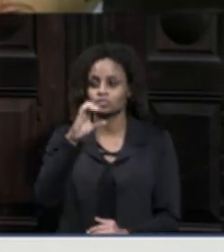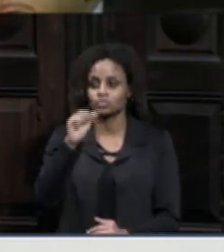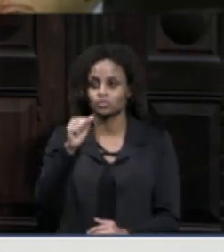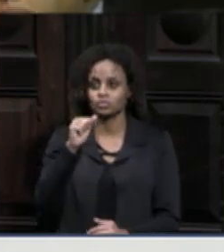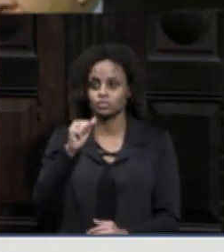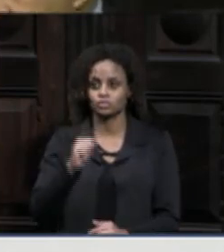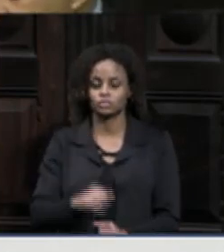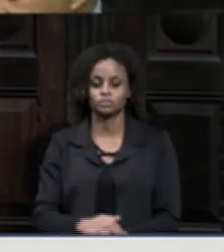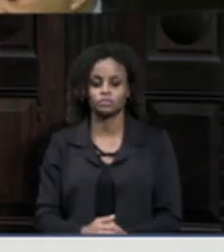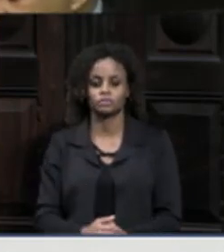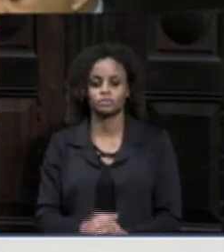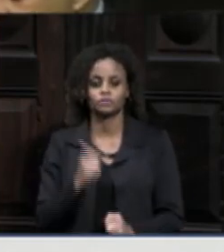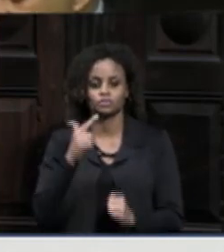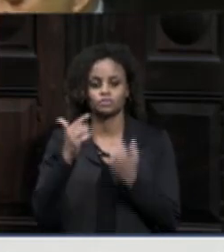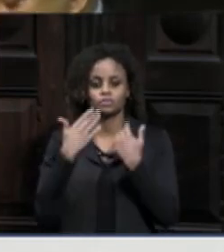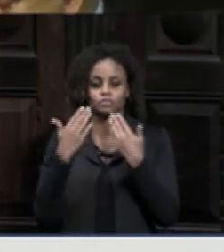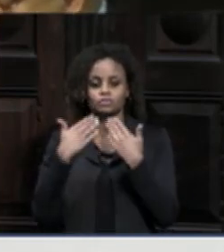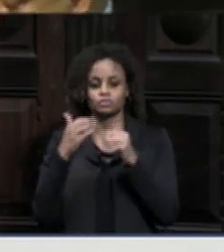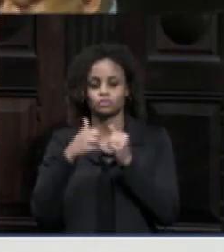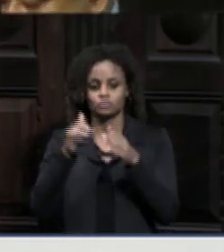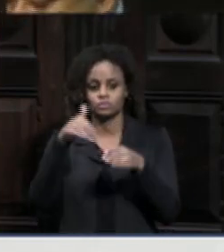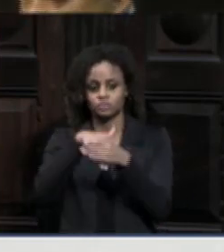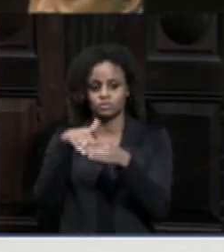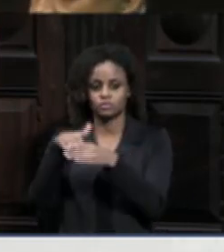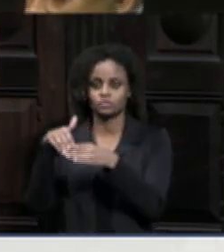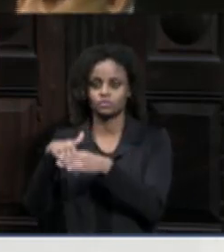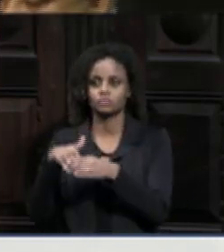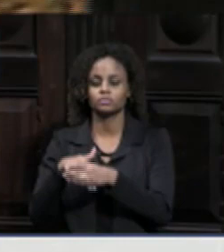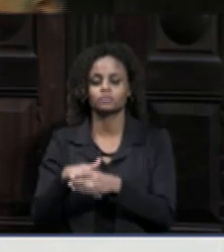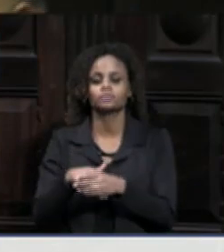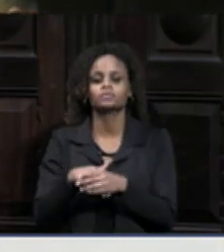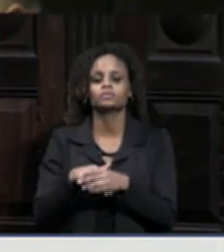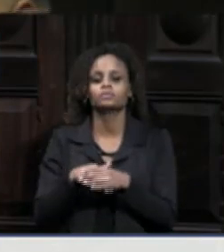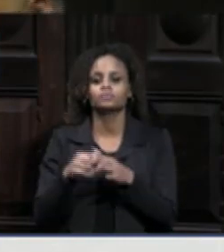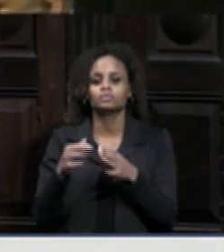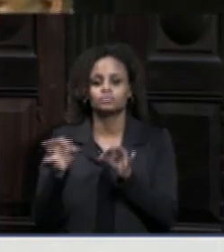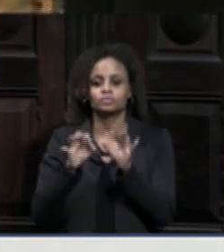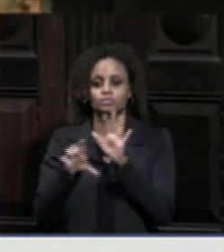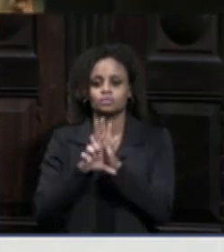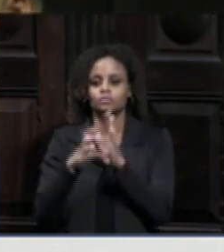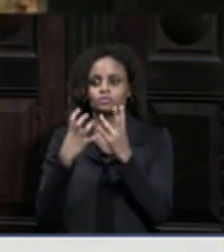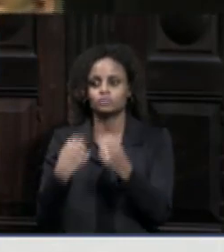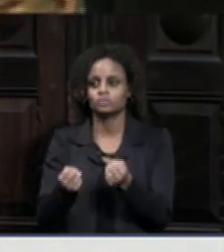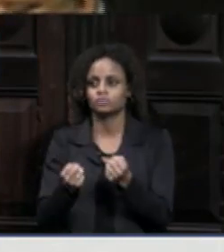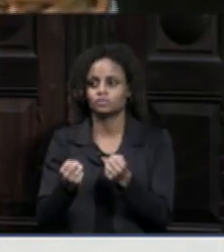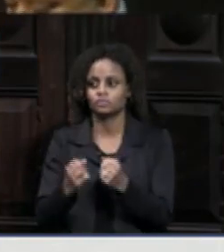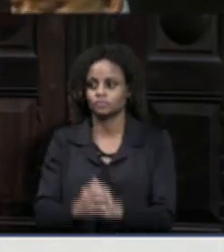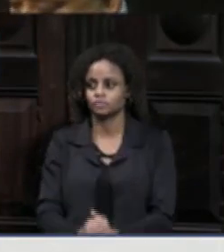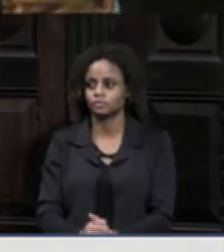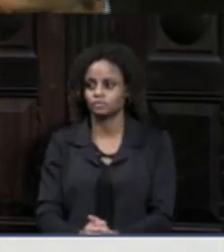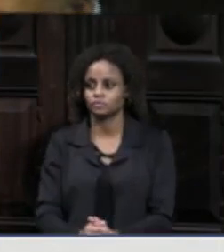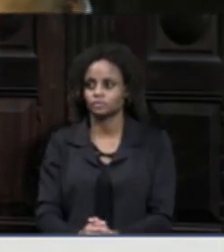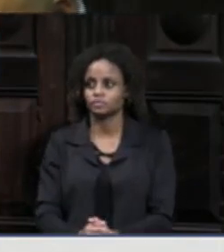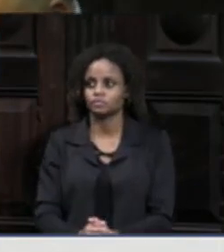queira discutir, encerra a discussão. Em votação, os senhores que aprovam nessa questão, aprovado, vai à promulgação.